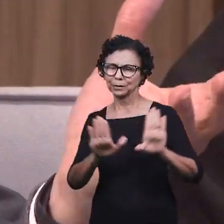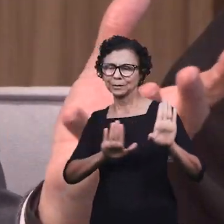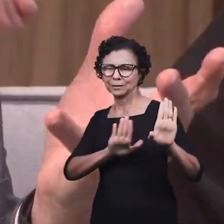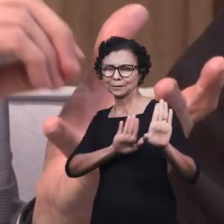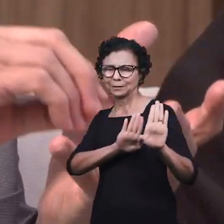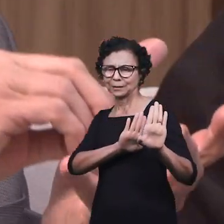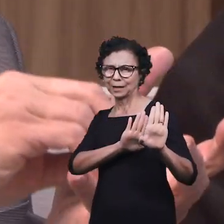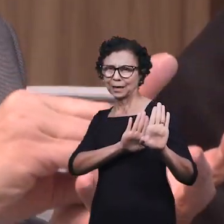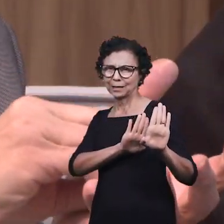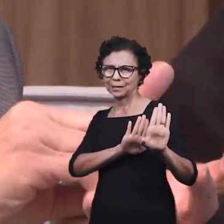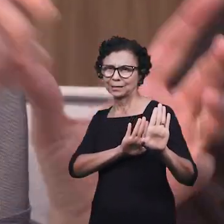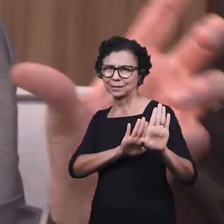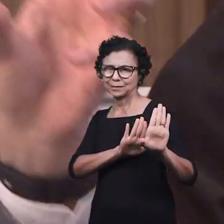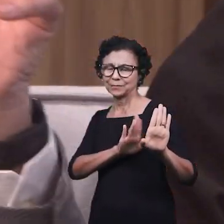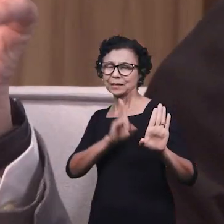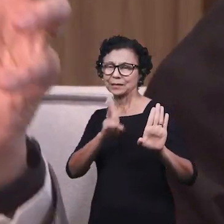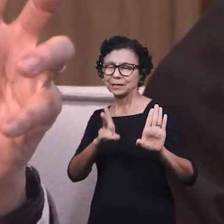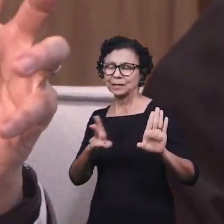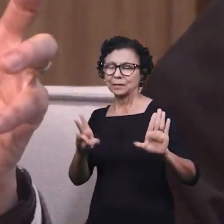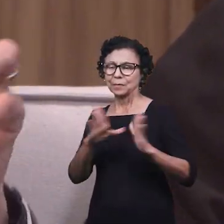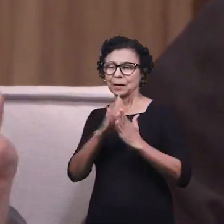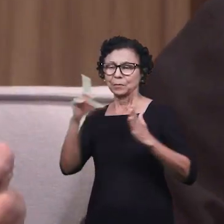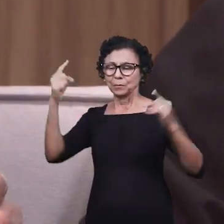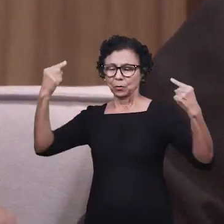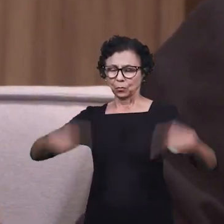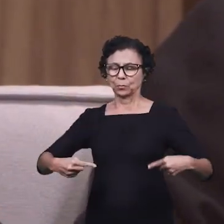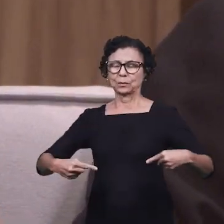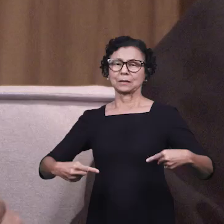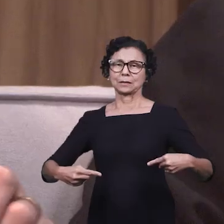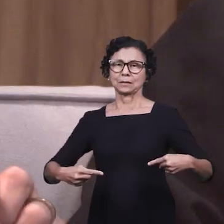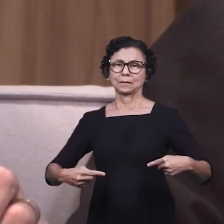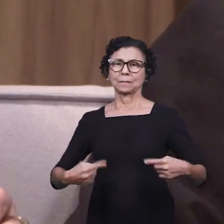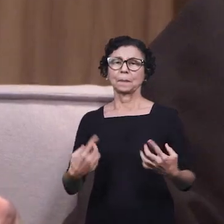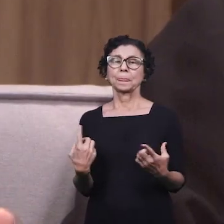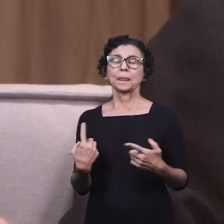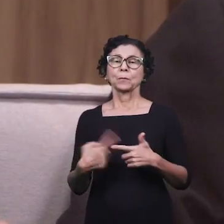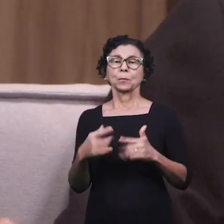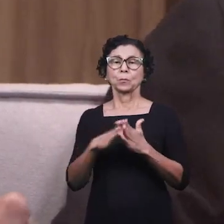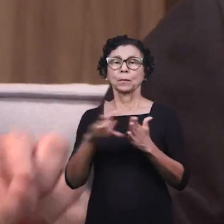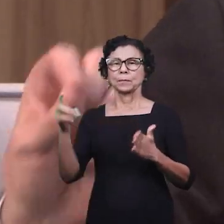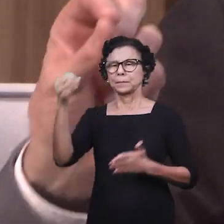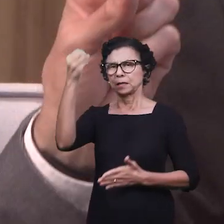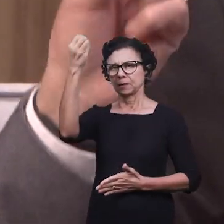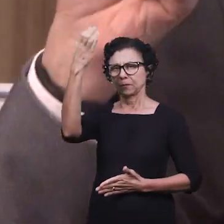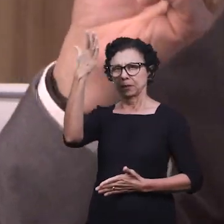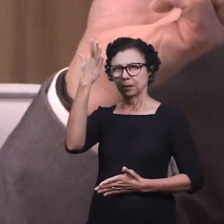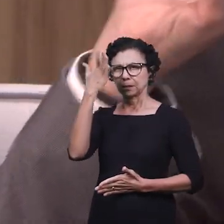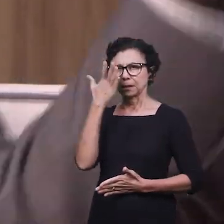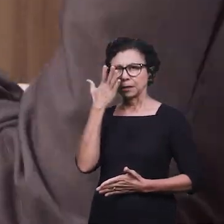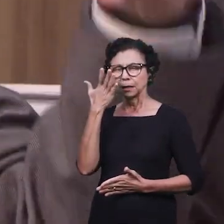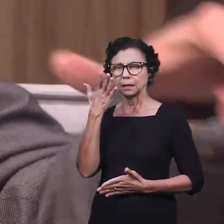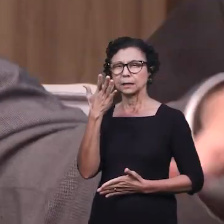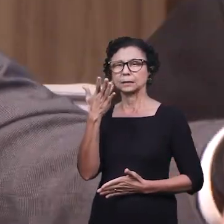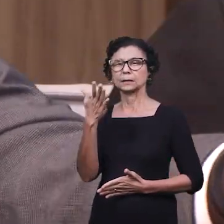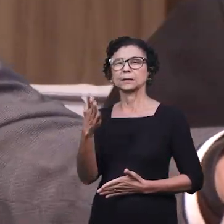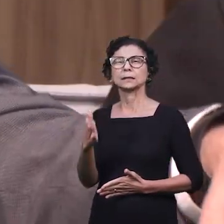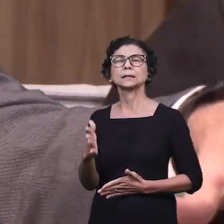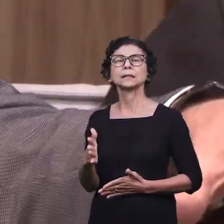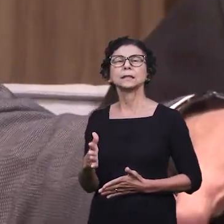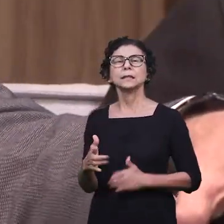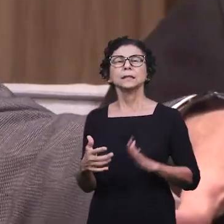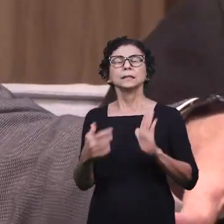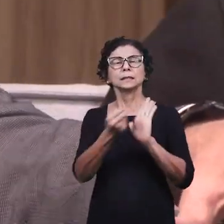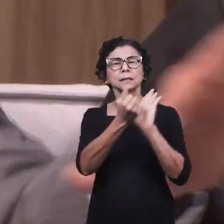oposição à palavra. Porque a palavra no Espírito, a palavra revelada, a palavra que tem o sangue